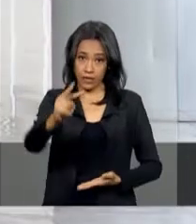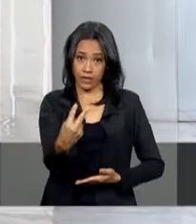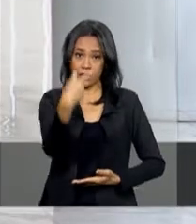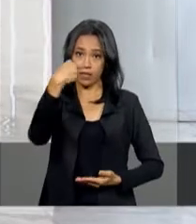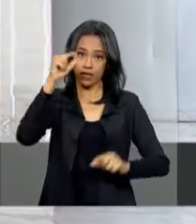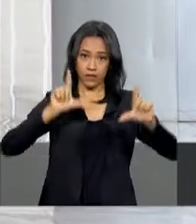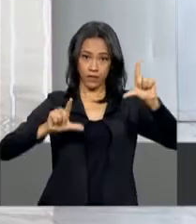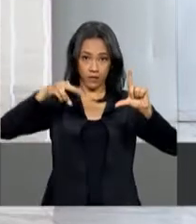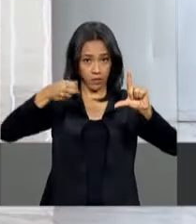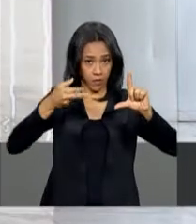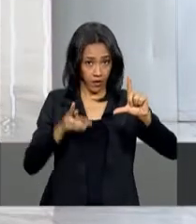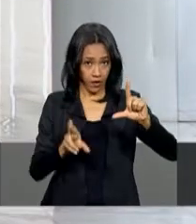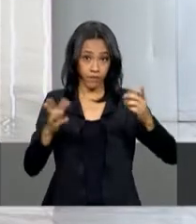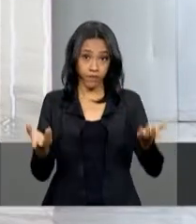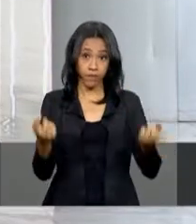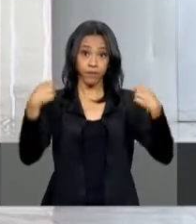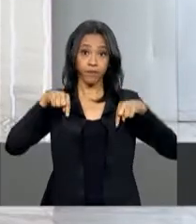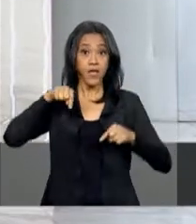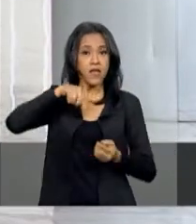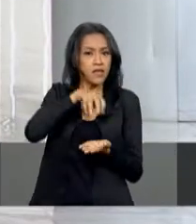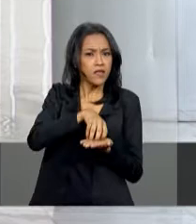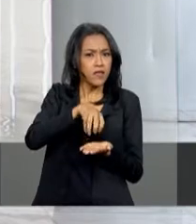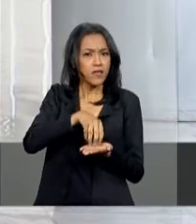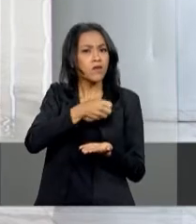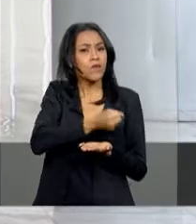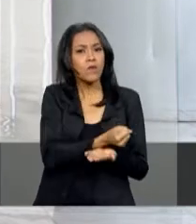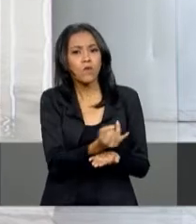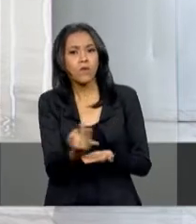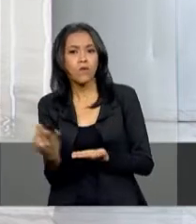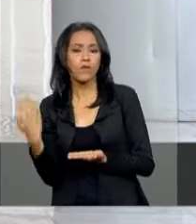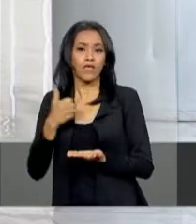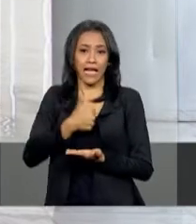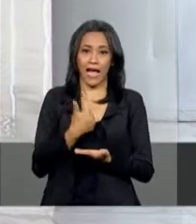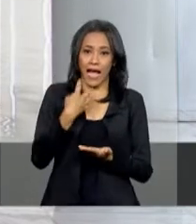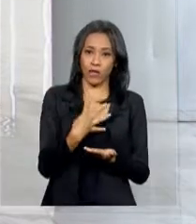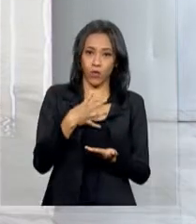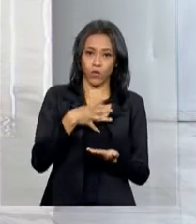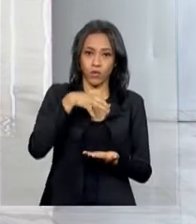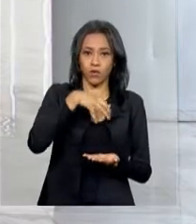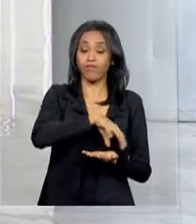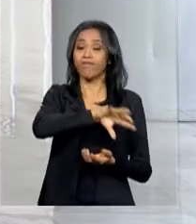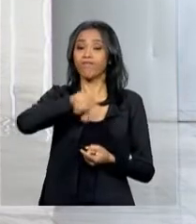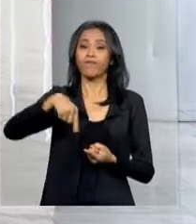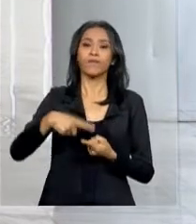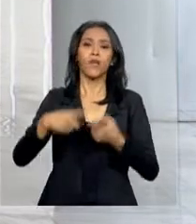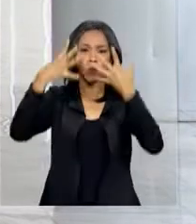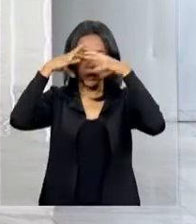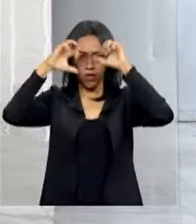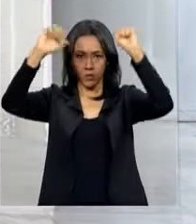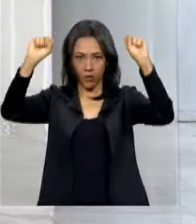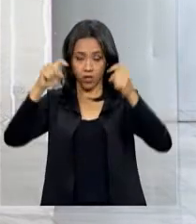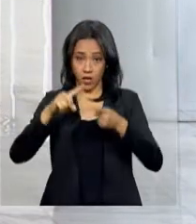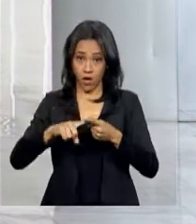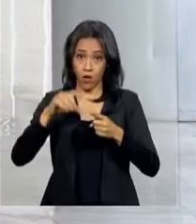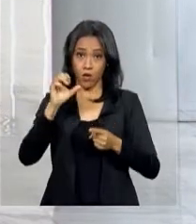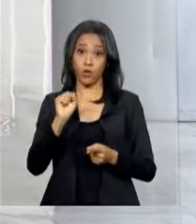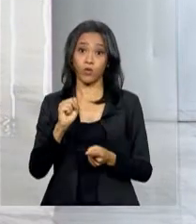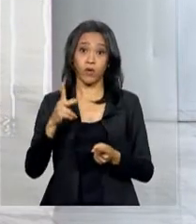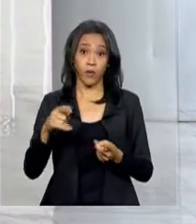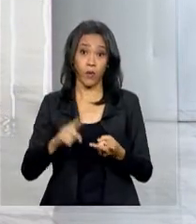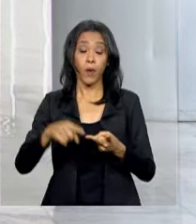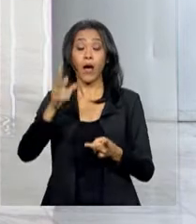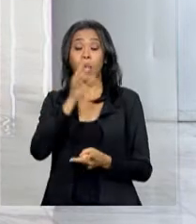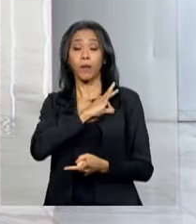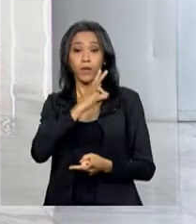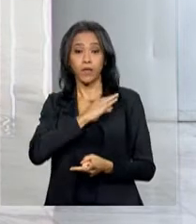nbr o centro é formado por 14 instituições entre elas o tribunal superior eleitoral a polícia rodoviária